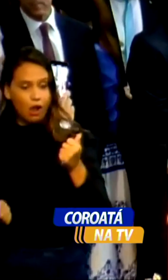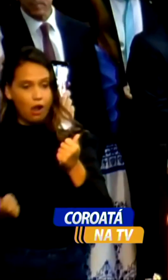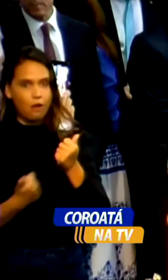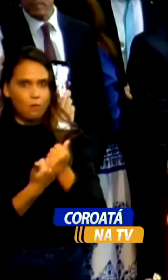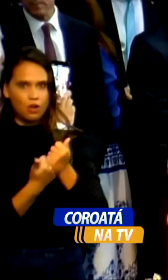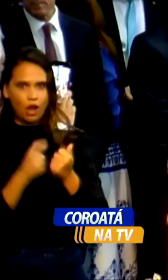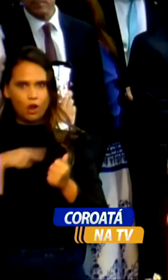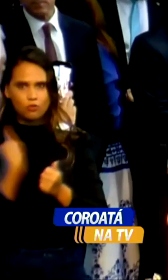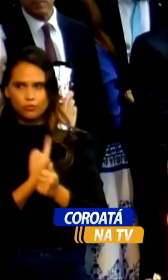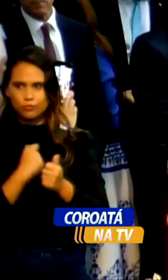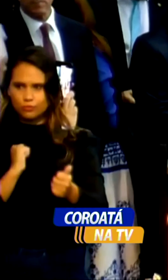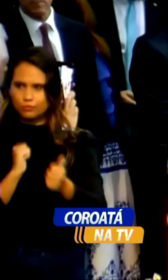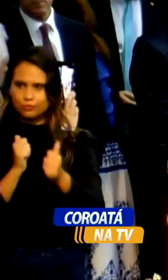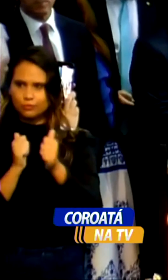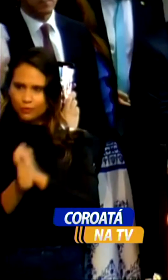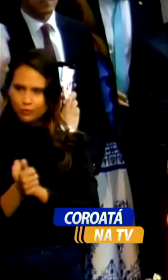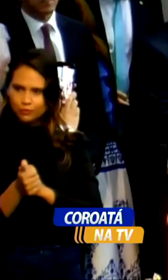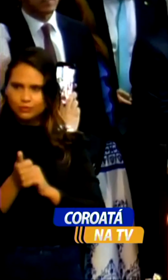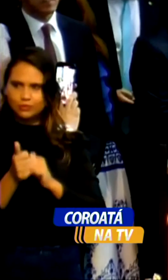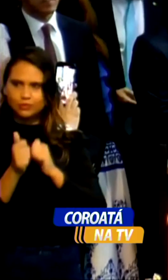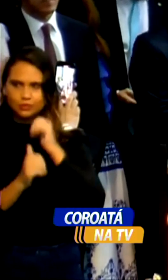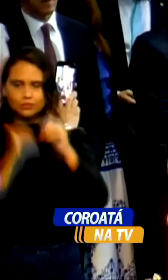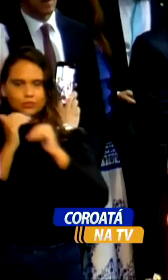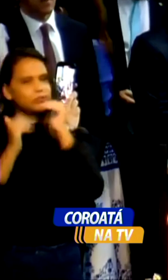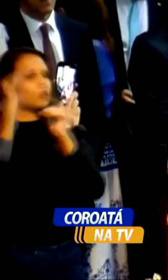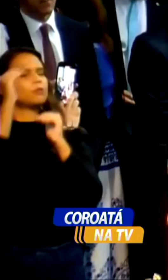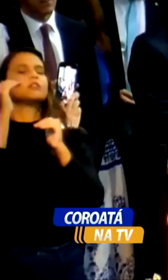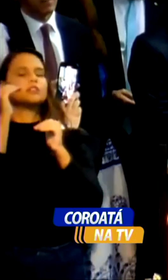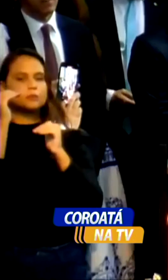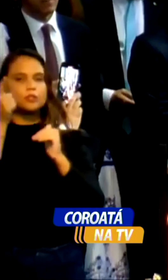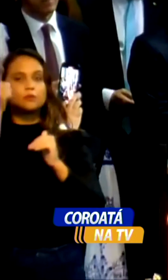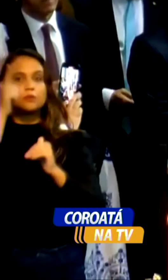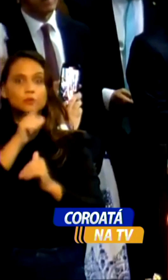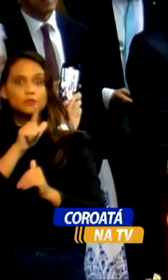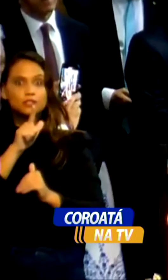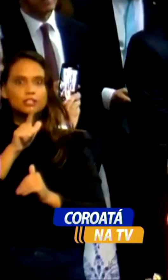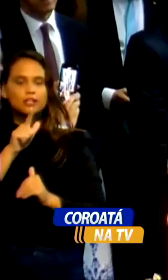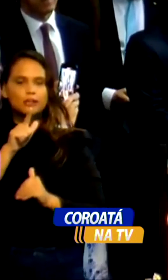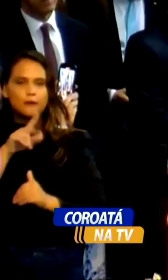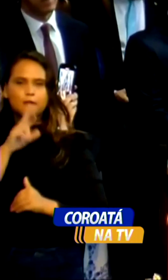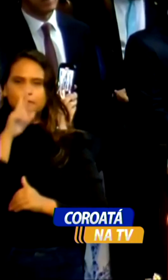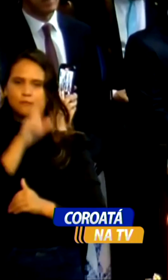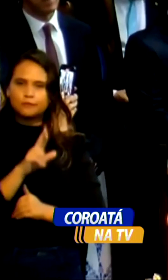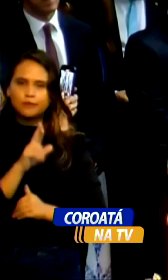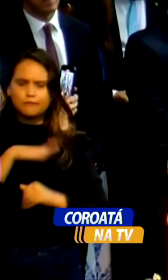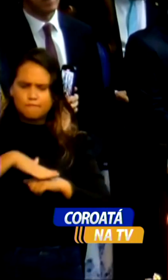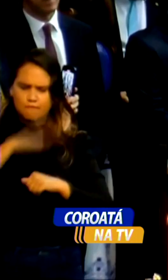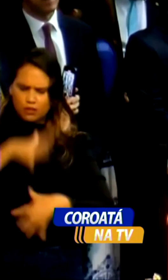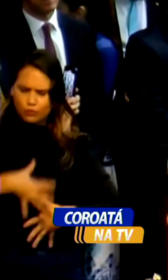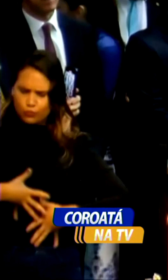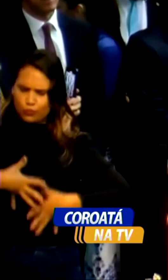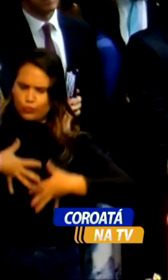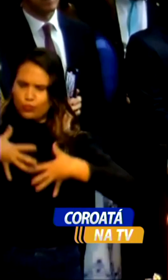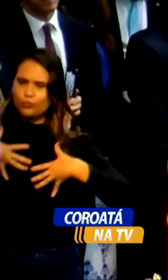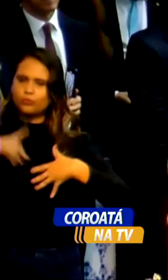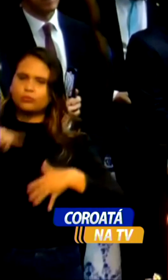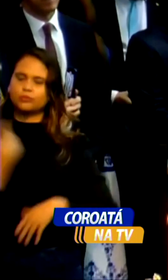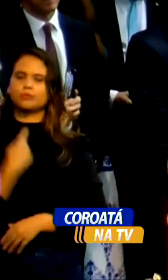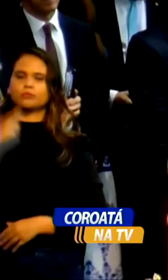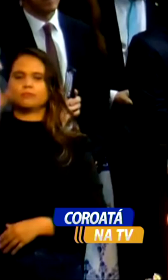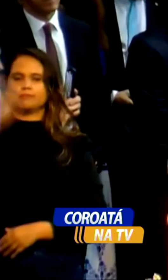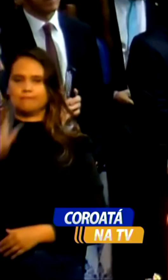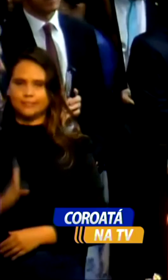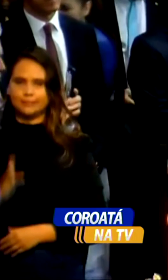prefeito Luiz da novela é o deputado federal do grupo move lá agora Ministro do Esporte agora volta para cá